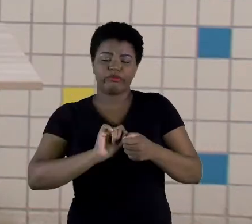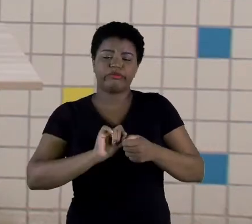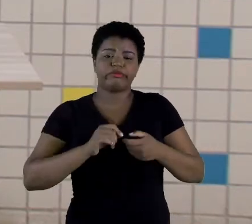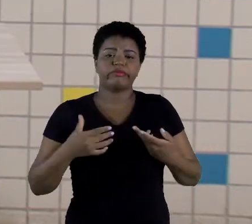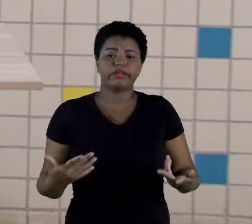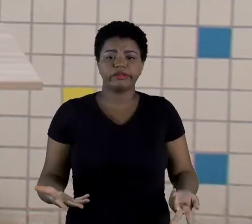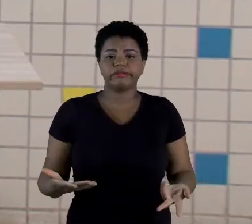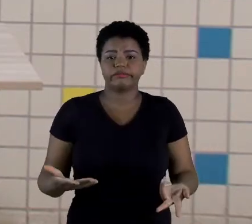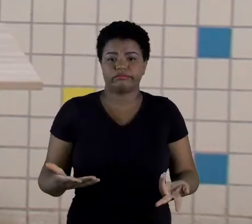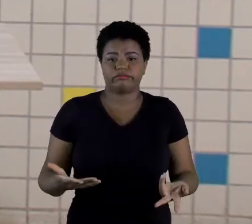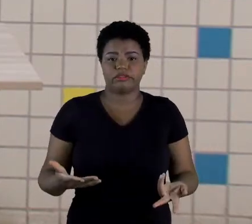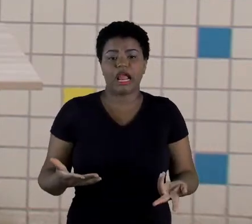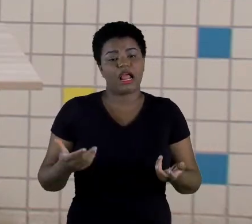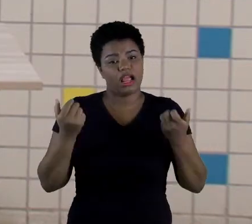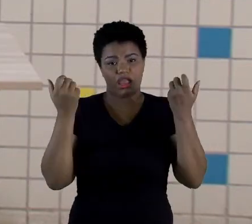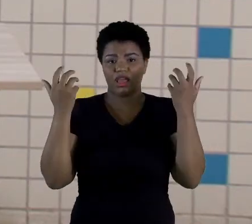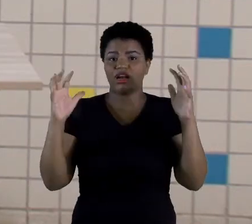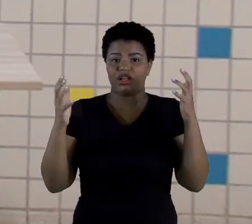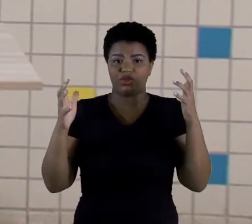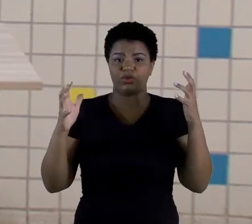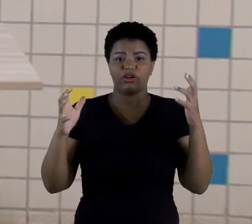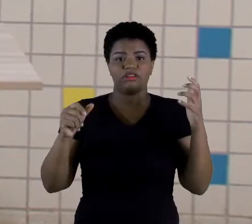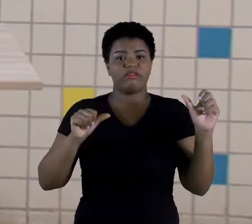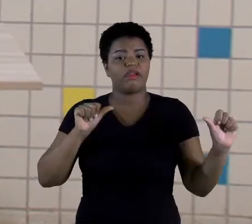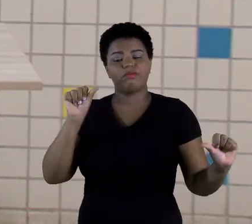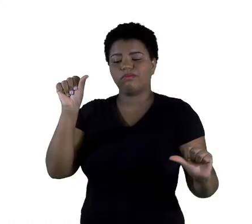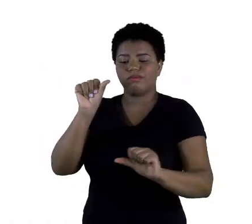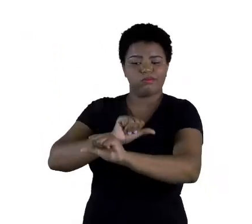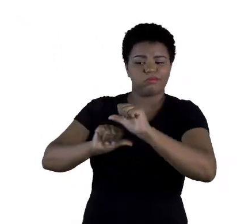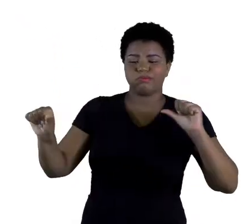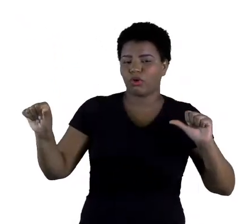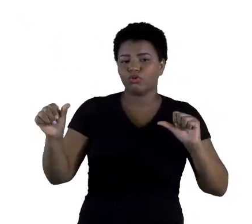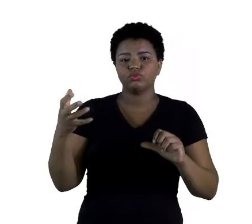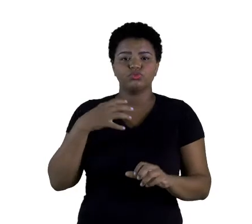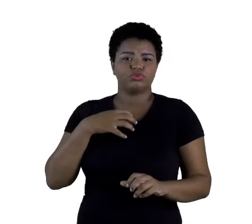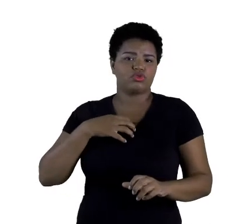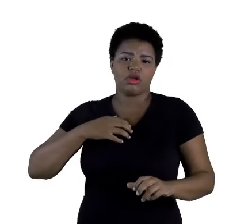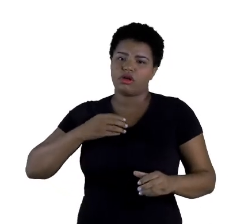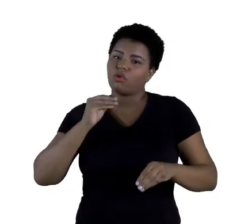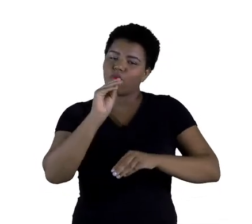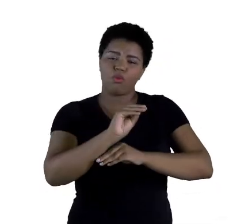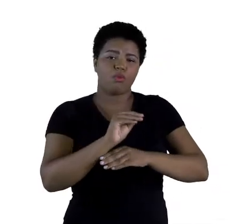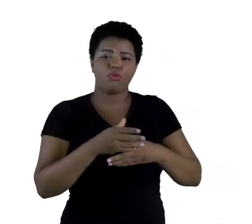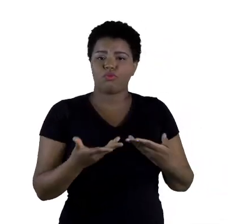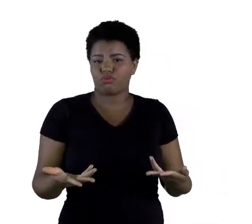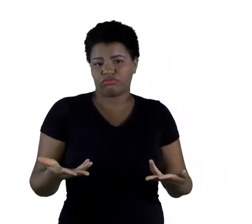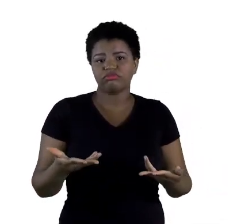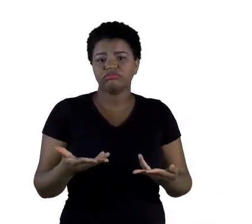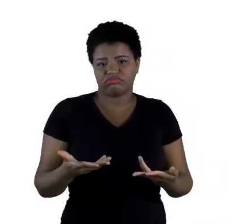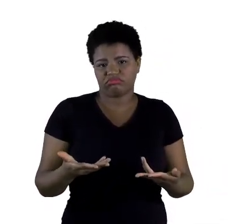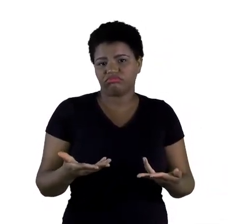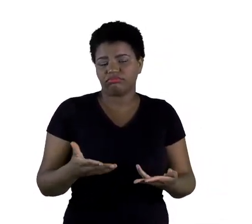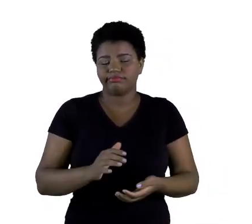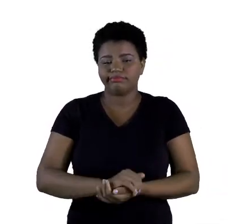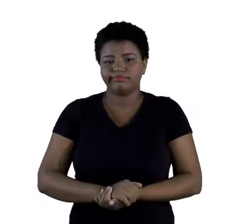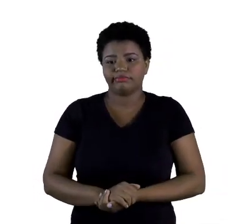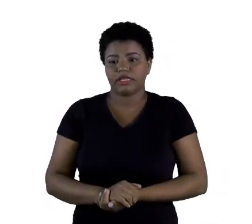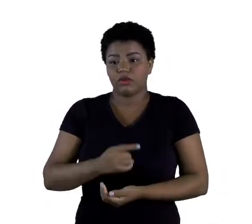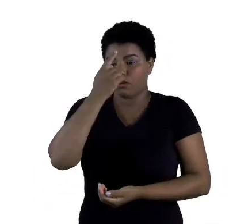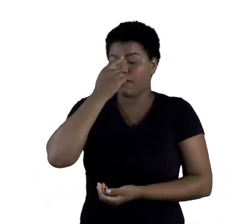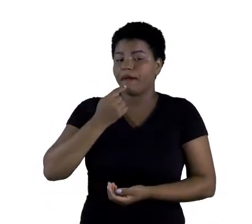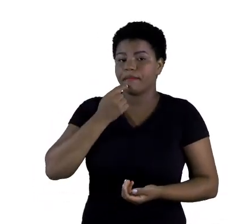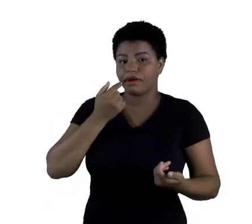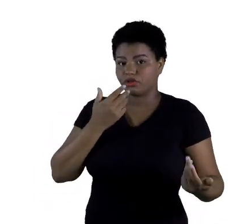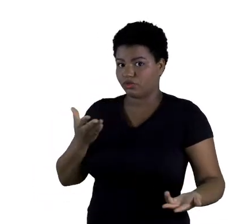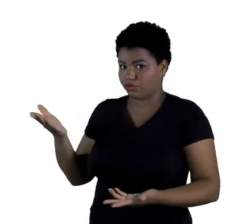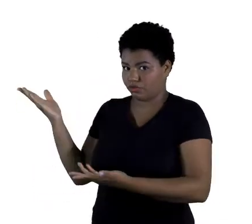a natureza ela vai reagir conforme a gente a trata. Olha só, essa imagem ela fala muita coisa sobre tudo isso que a